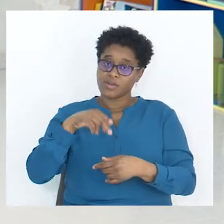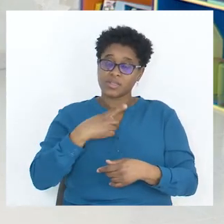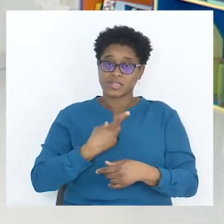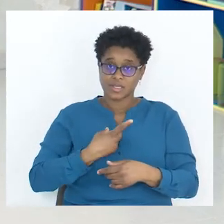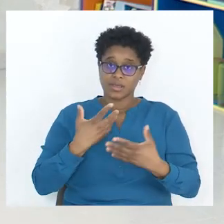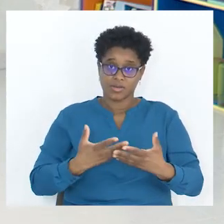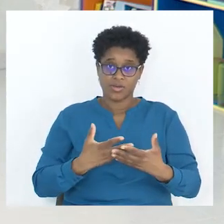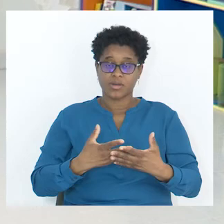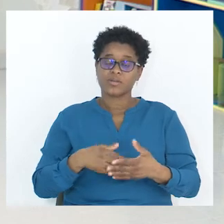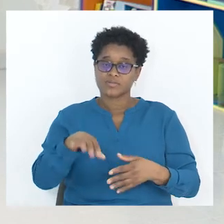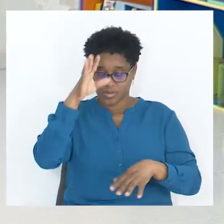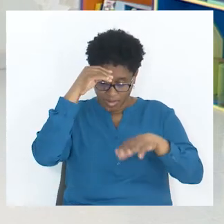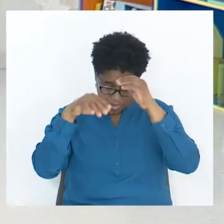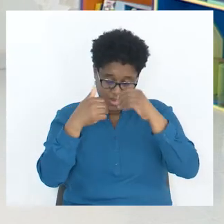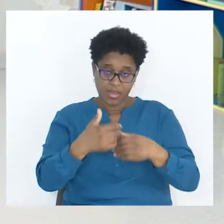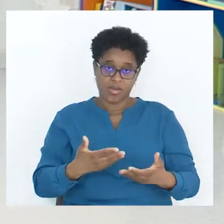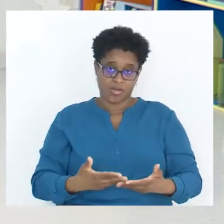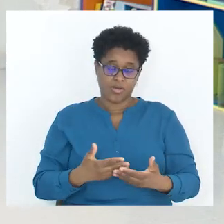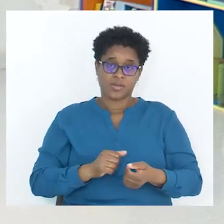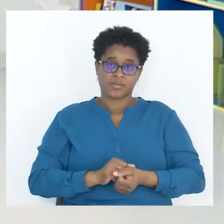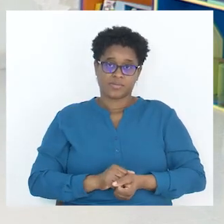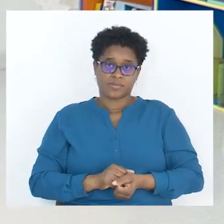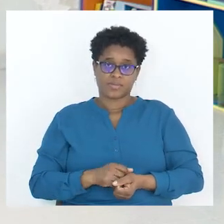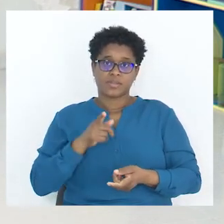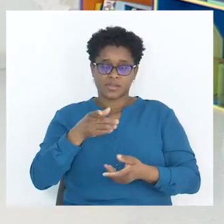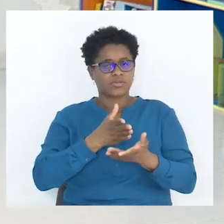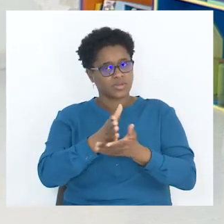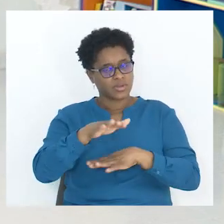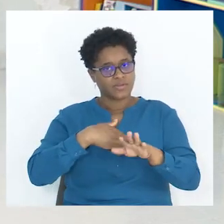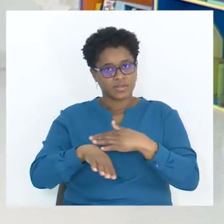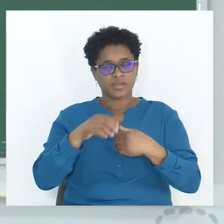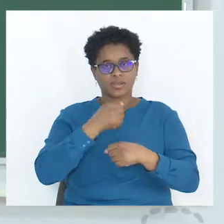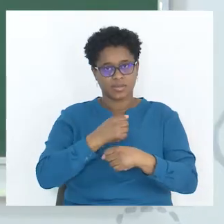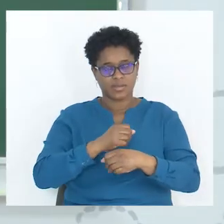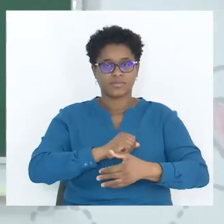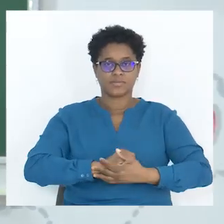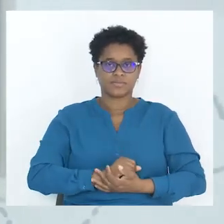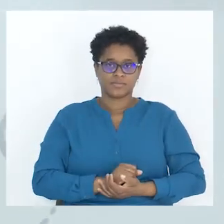ser teu domínio agora e que continuas fazendo, praticando.